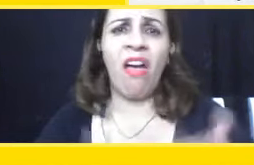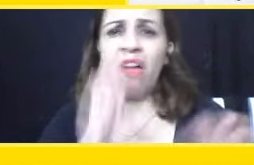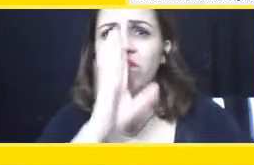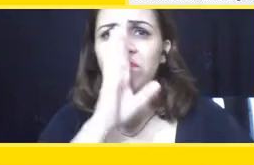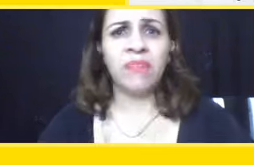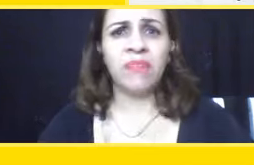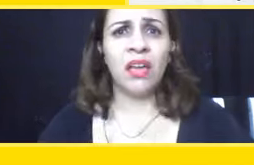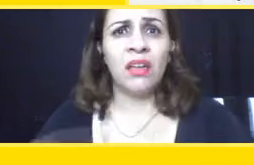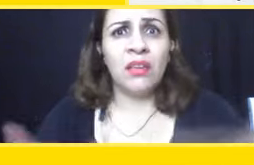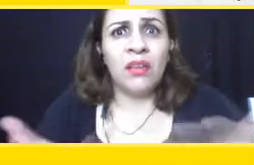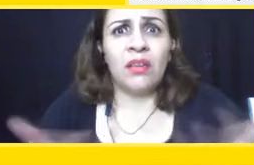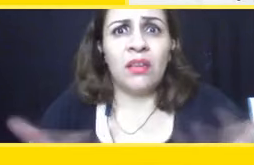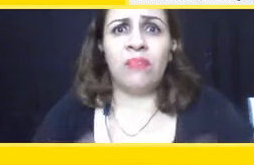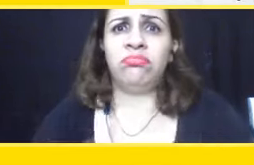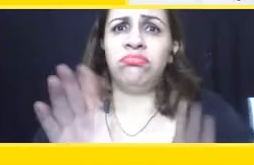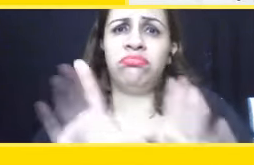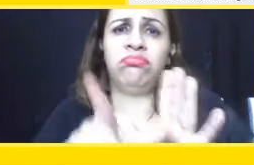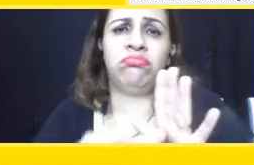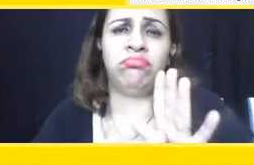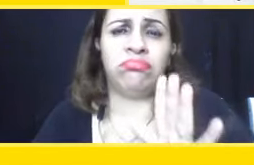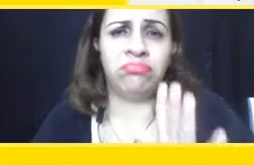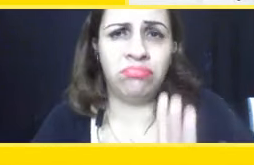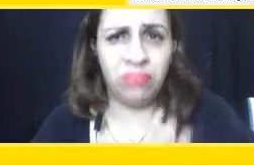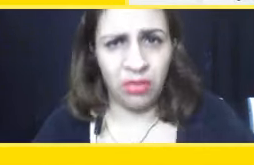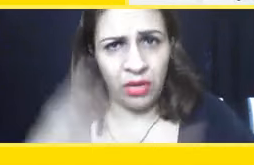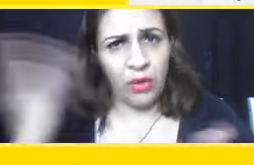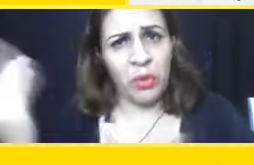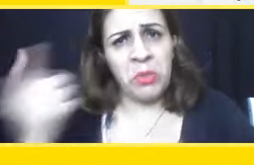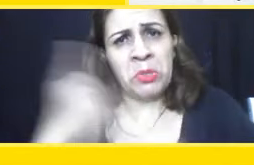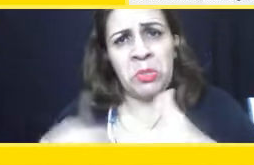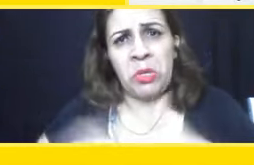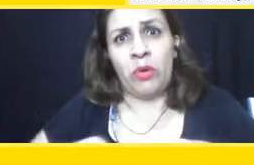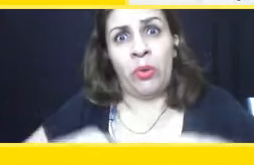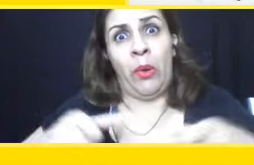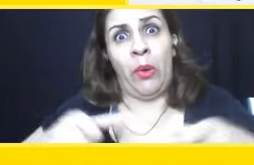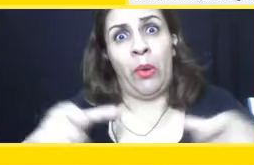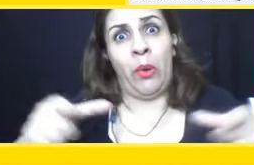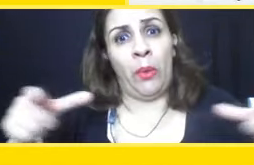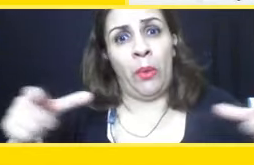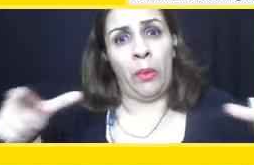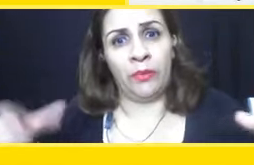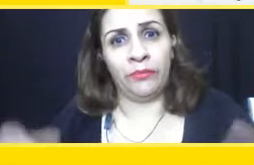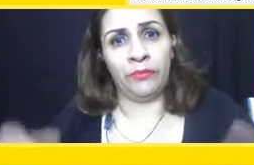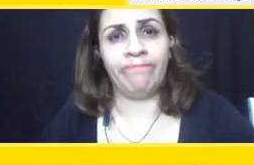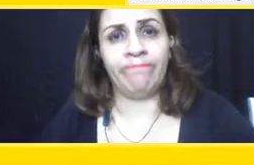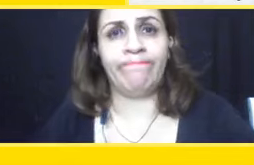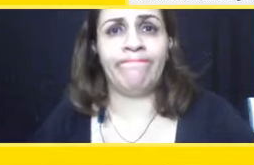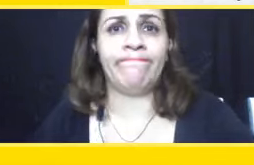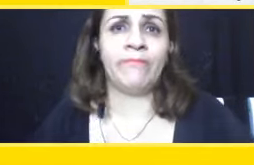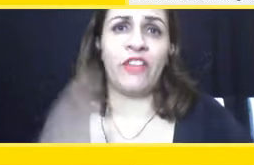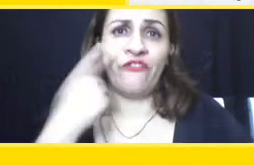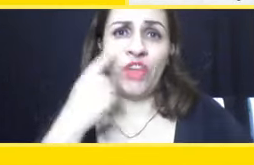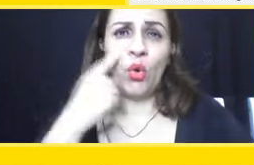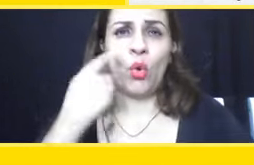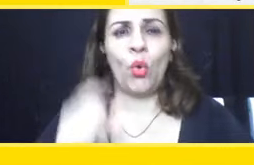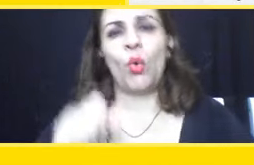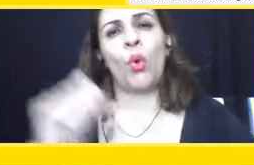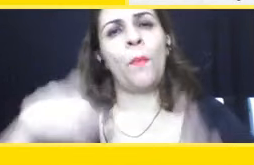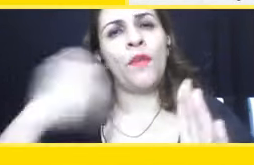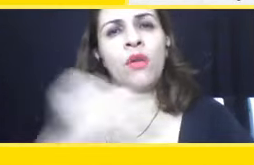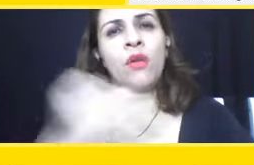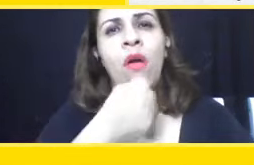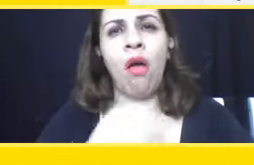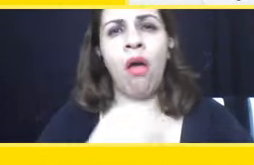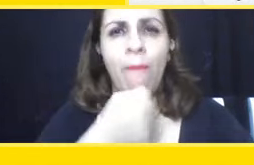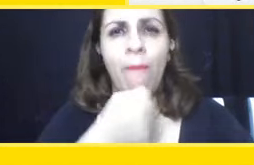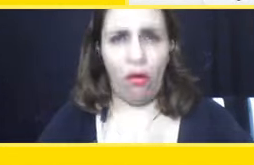não for precoce, será um adolescente com problemas, né? Nós vimos na profissão repórter que um